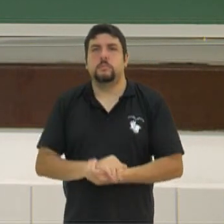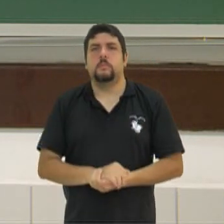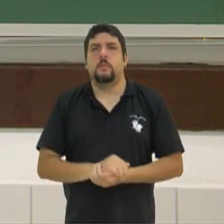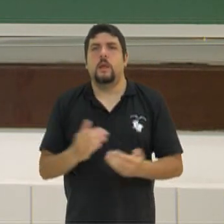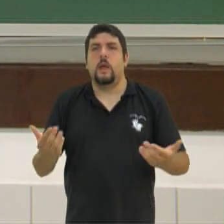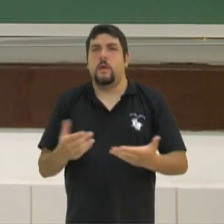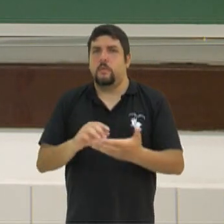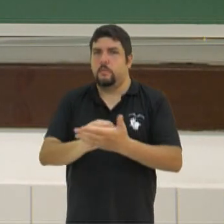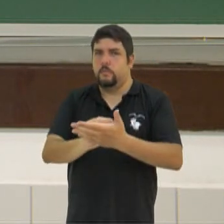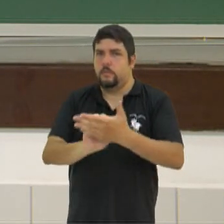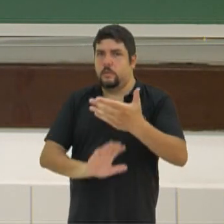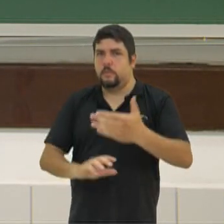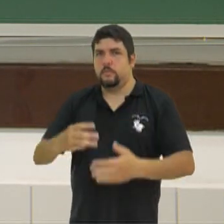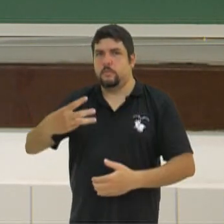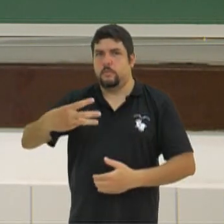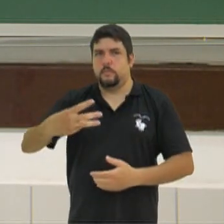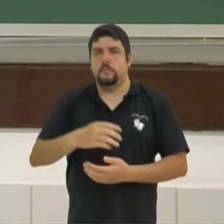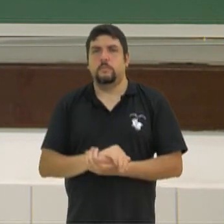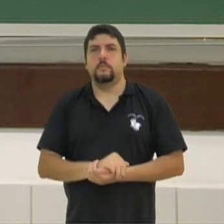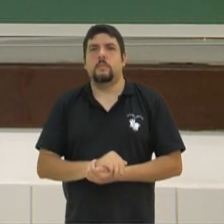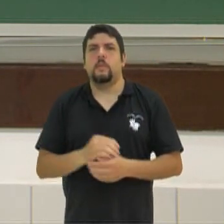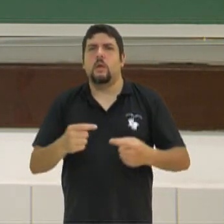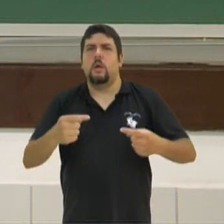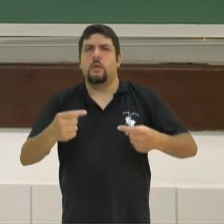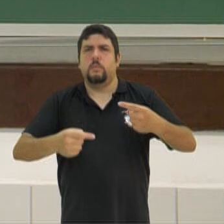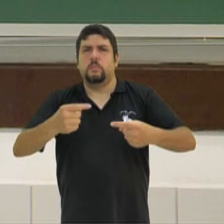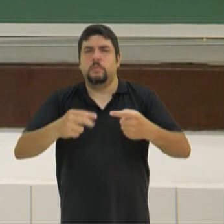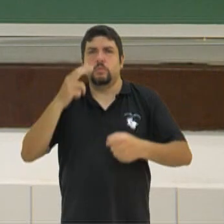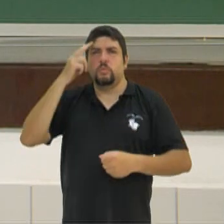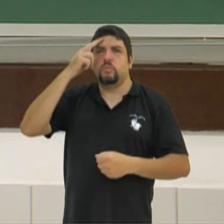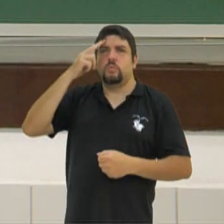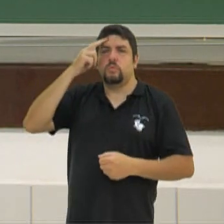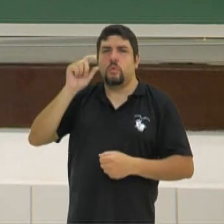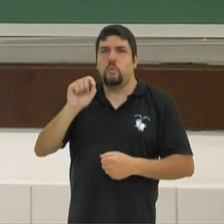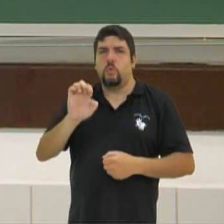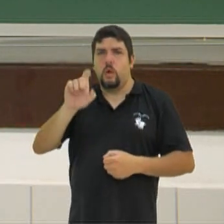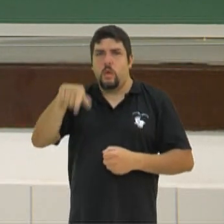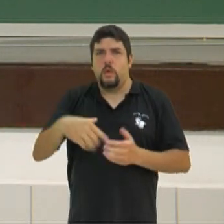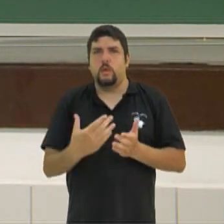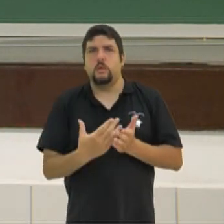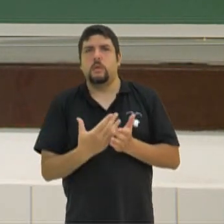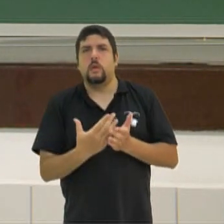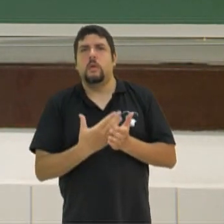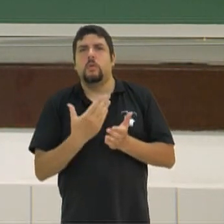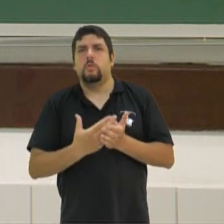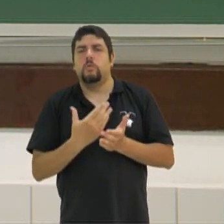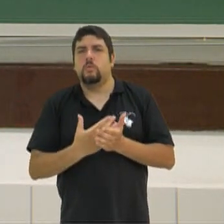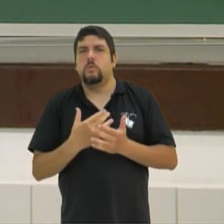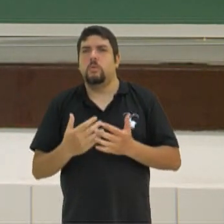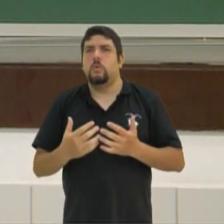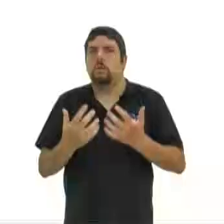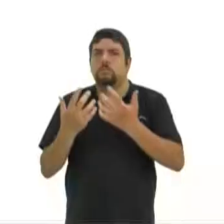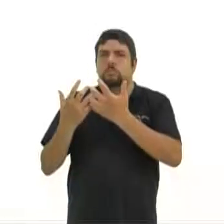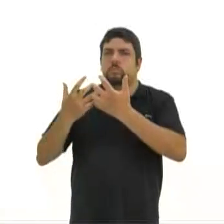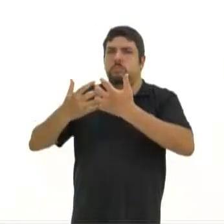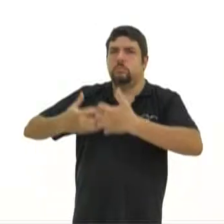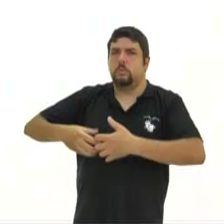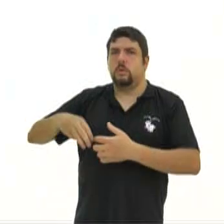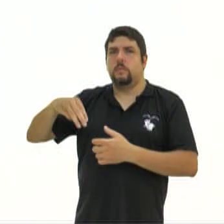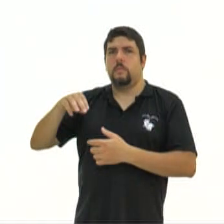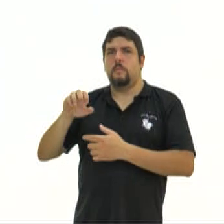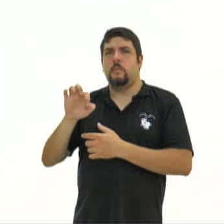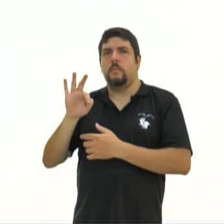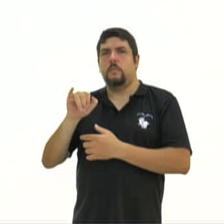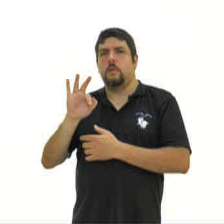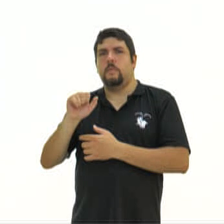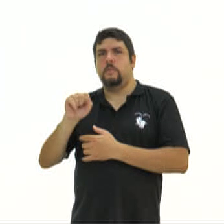terceira atividade aí. O famoso argumento do sonho aparece na primeira meditação da obra Meditações Metafísicas de René Descartes.